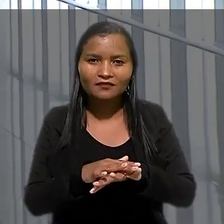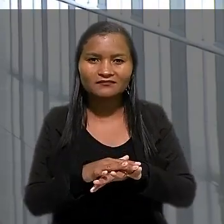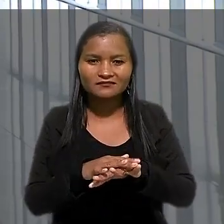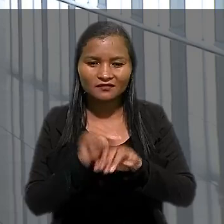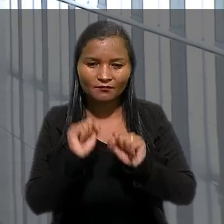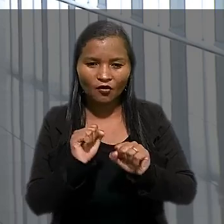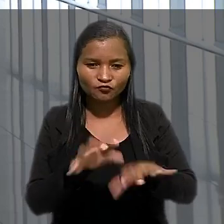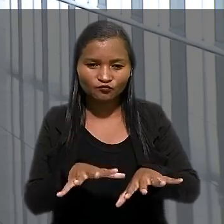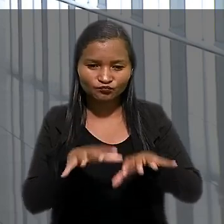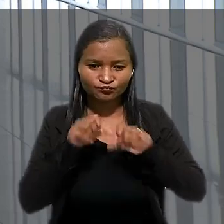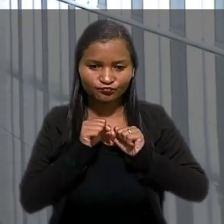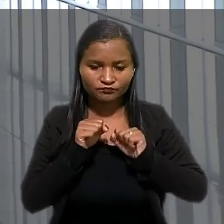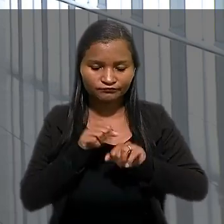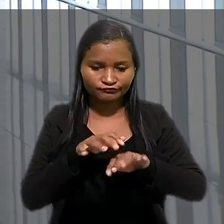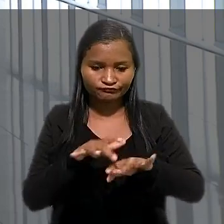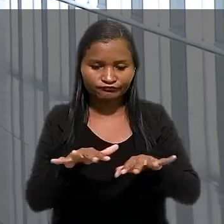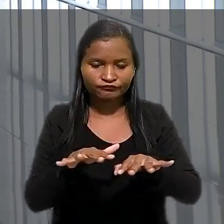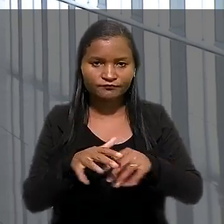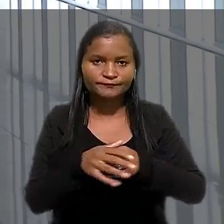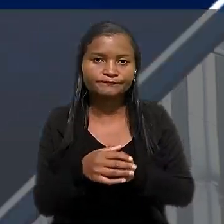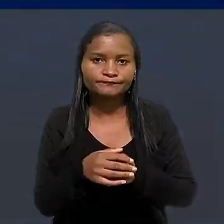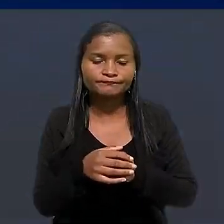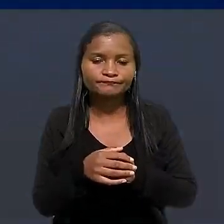doenças infecto-contagiosas.